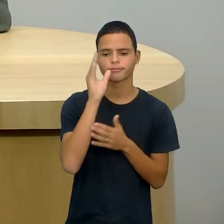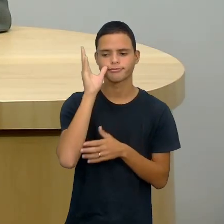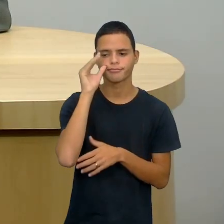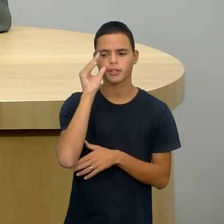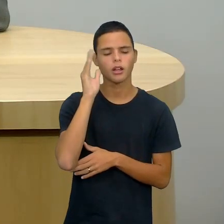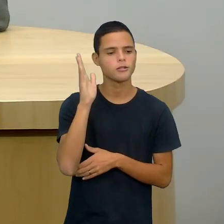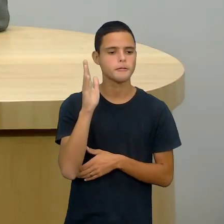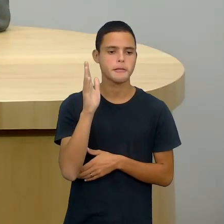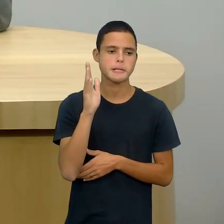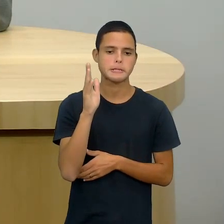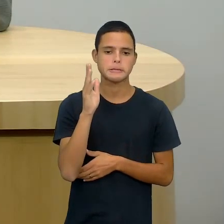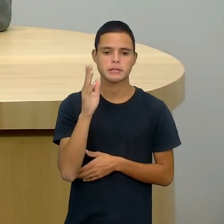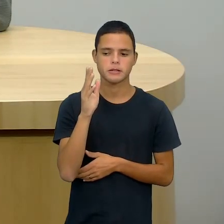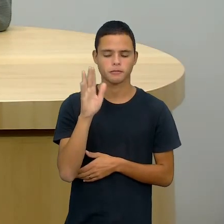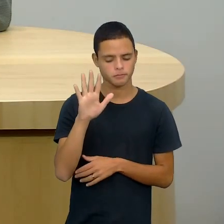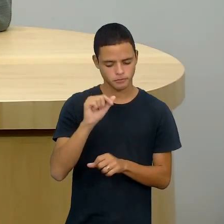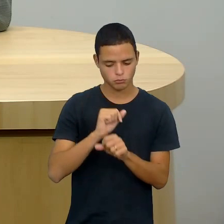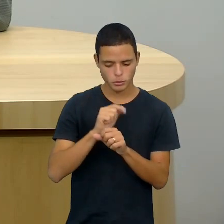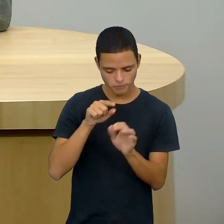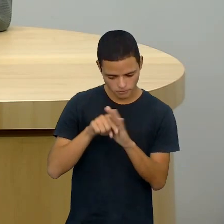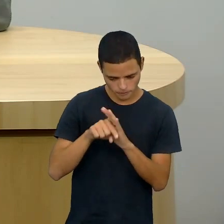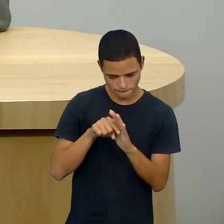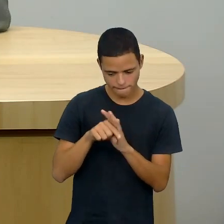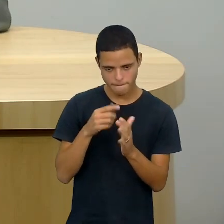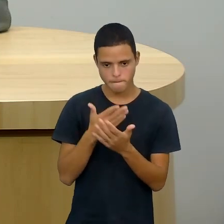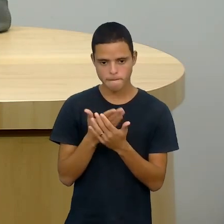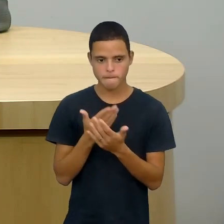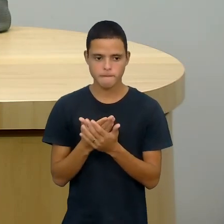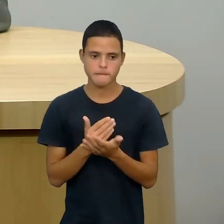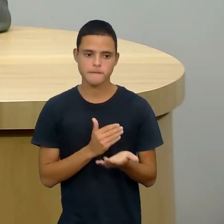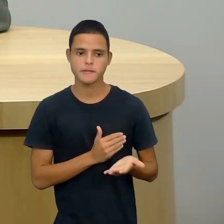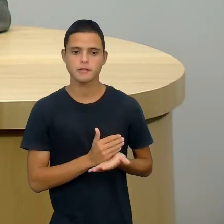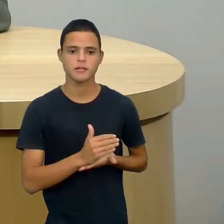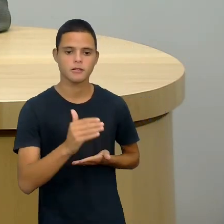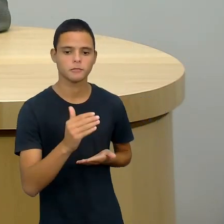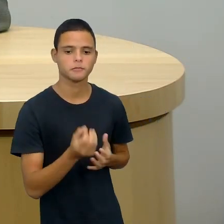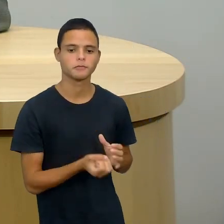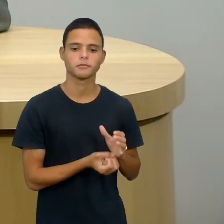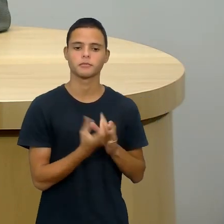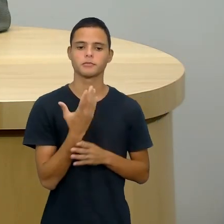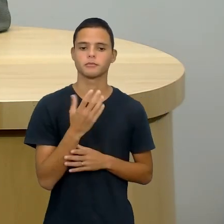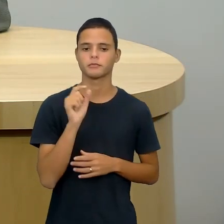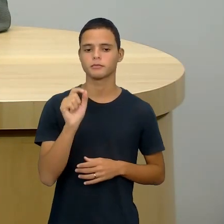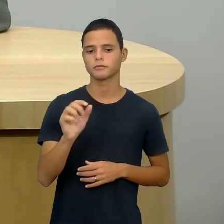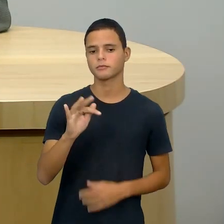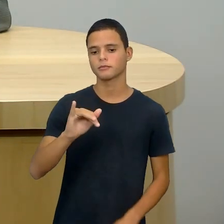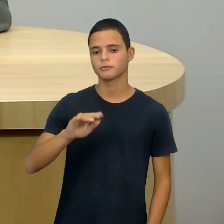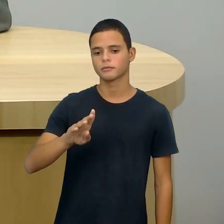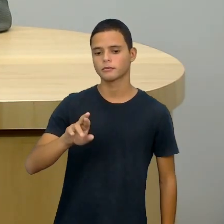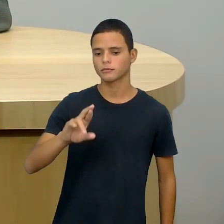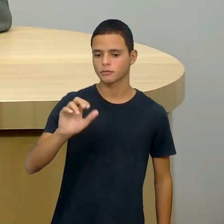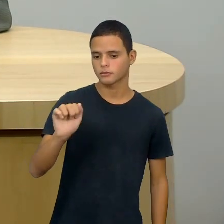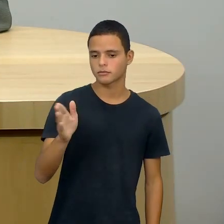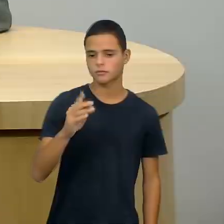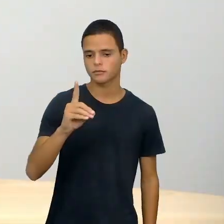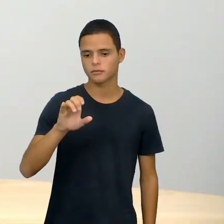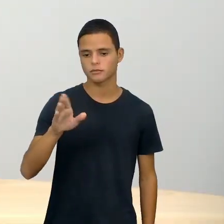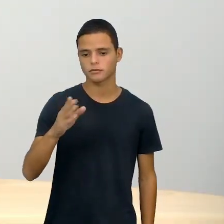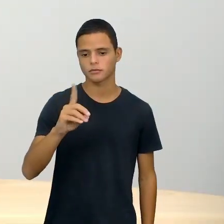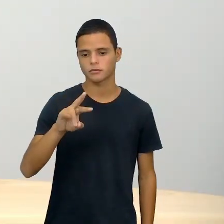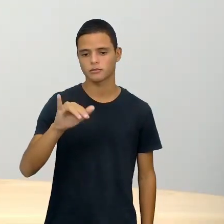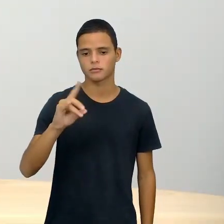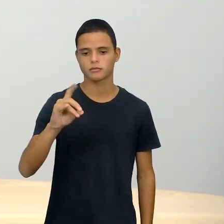por acaso também. Espera aí, vamos estudar esse material. E a partir daí surgiu o vergalhão de fibra de vidro. A gente colocou